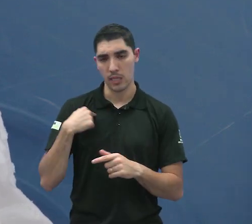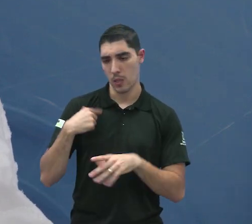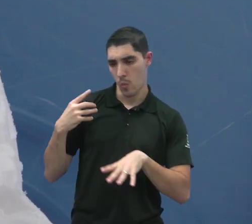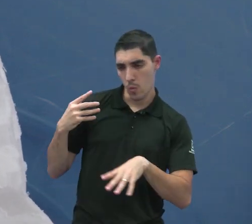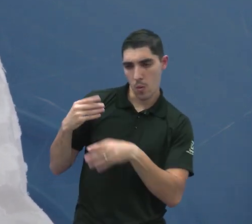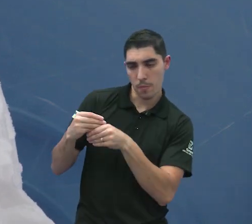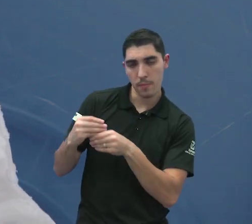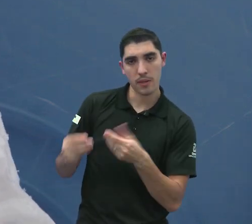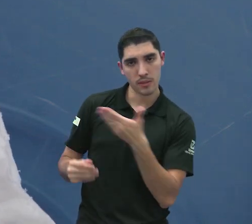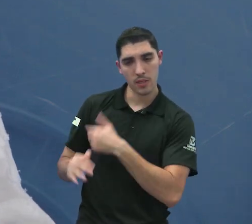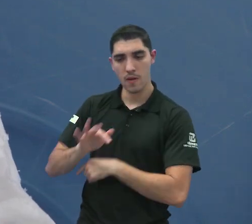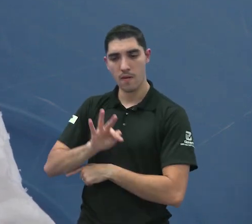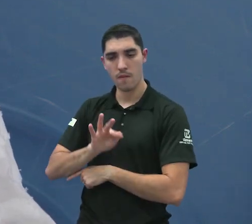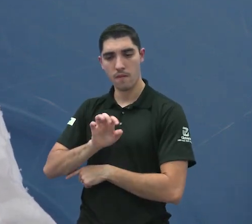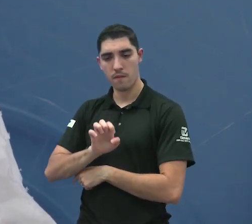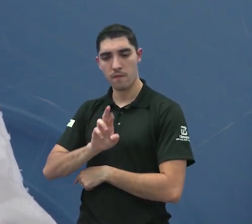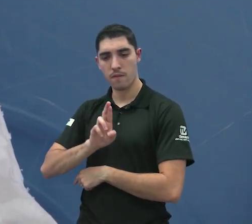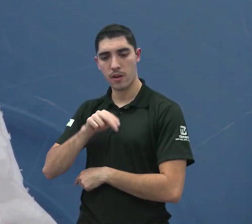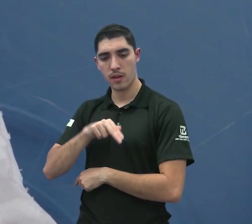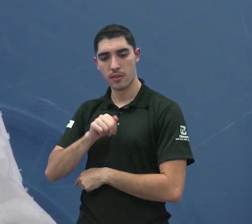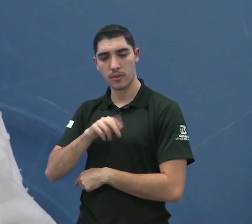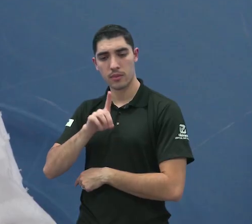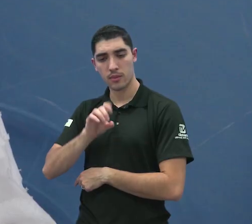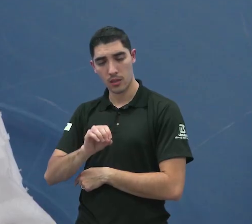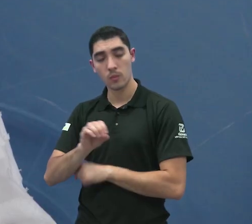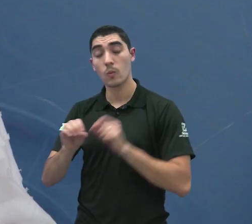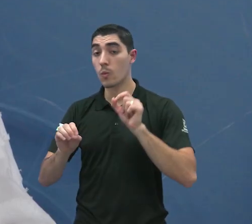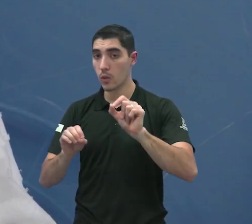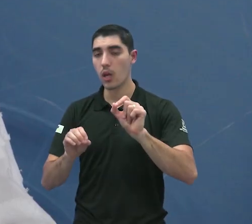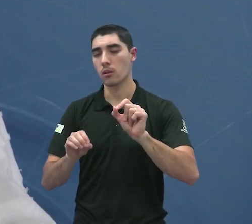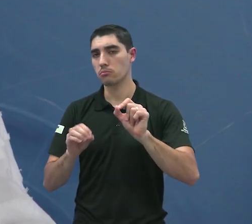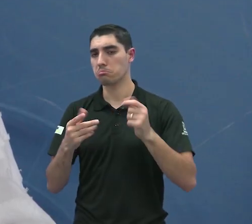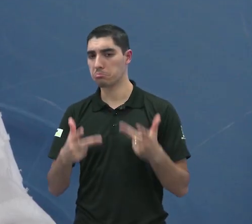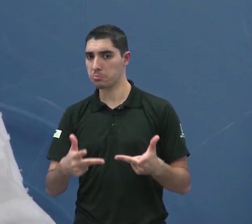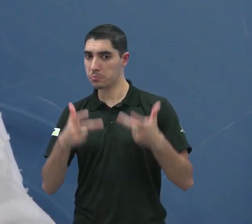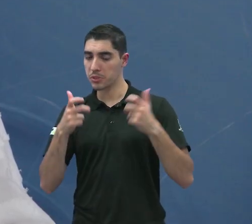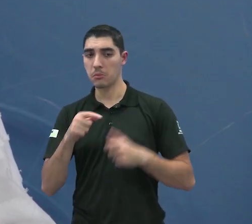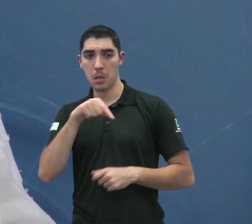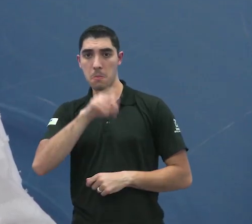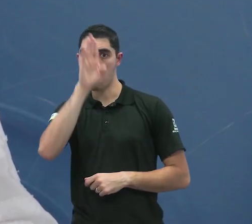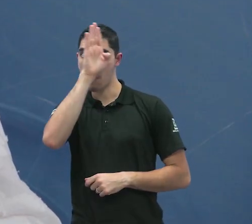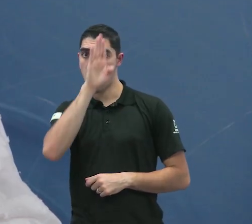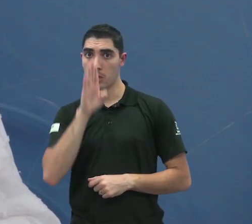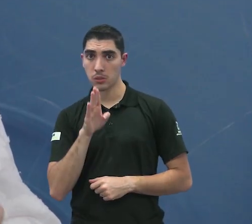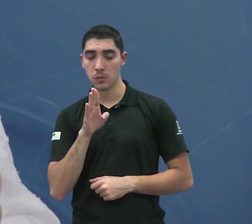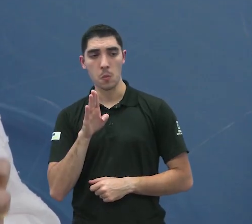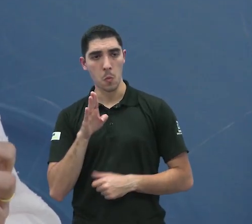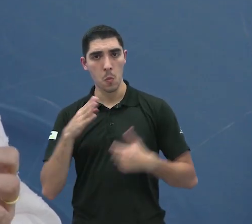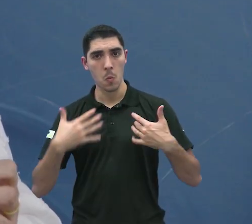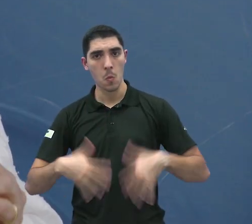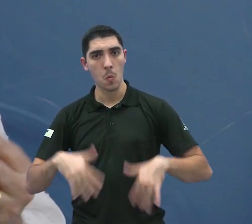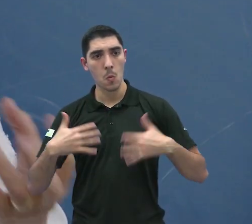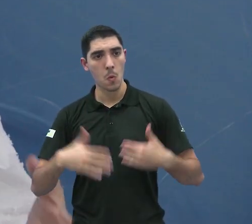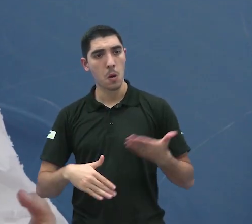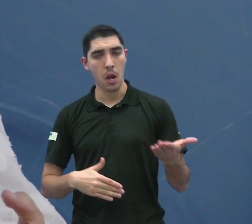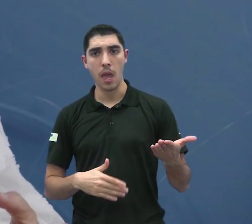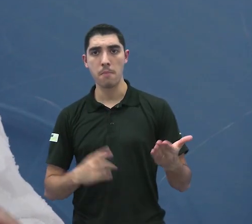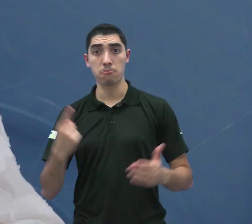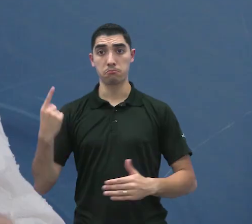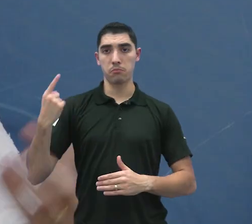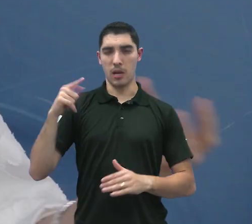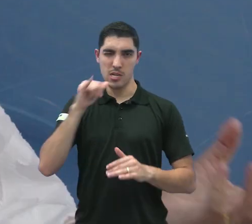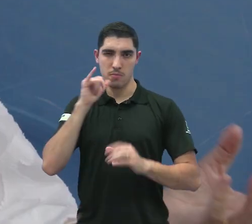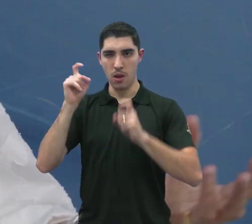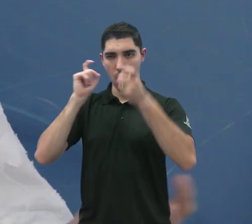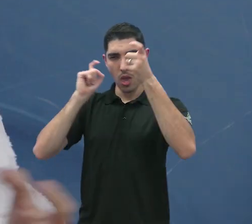pouco a fala do Fernando, né, é muito interessante ver o Brasil nessa posição, sempre sendo o primeiro a